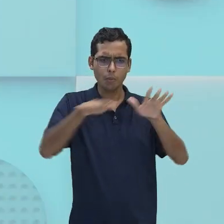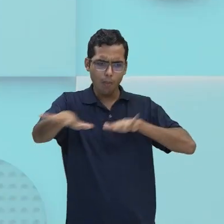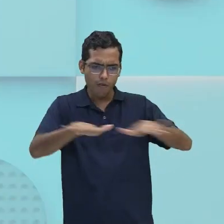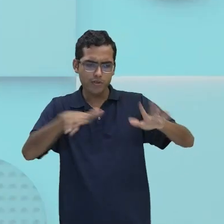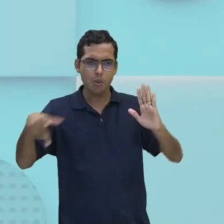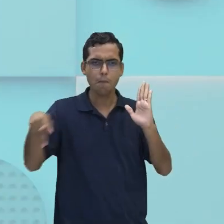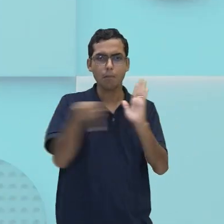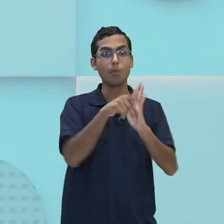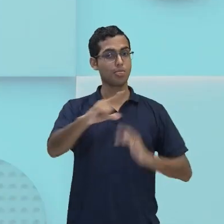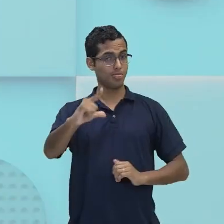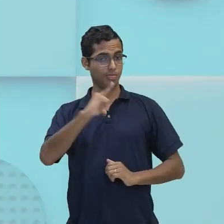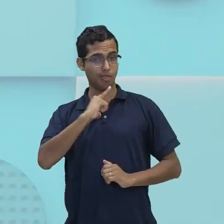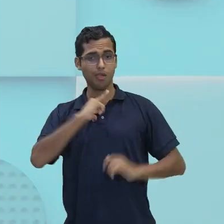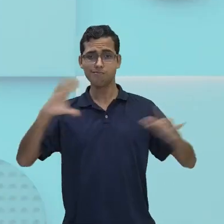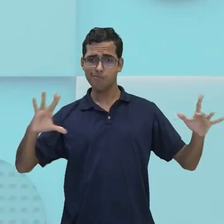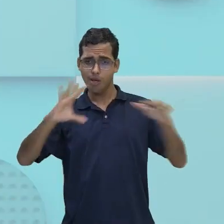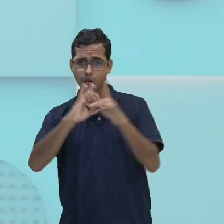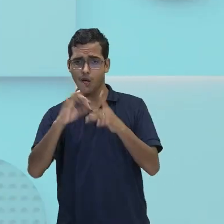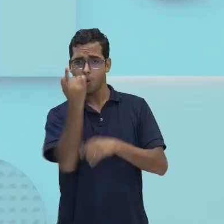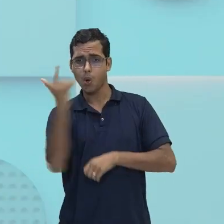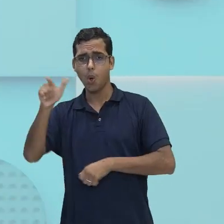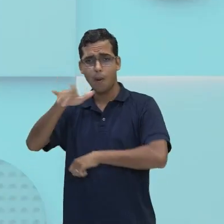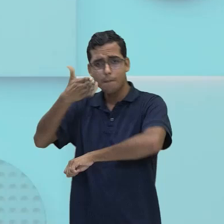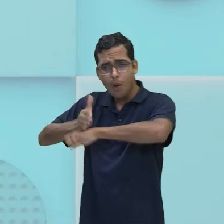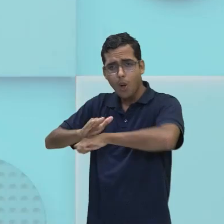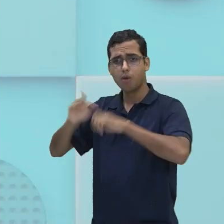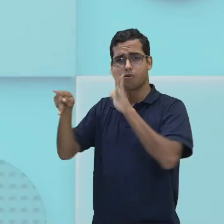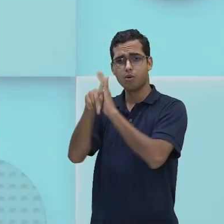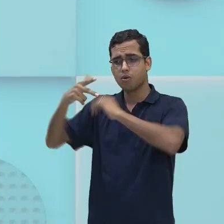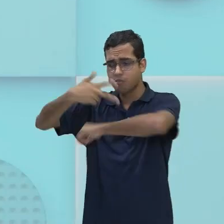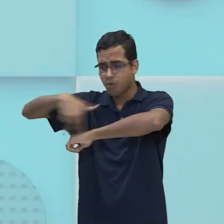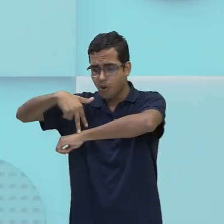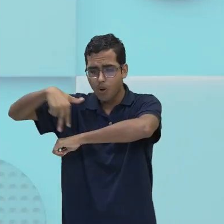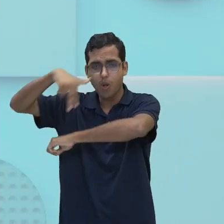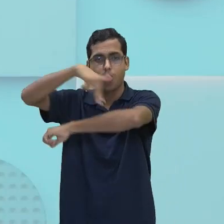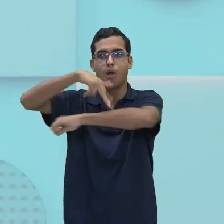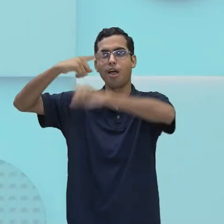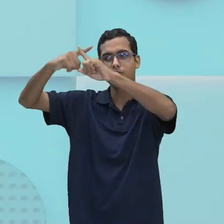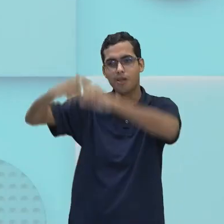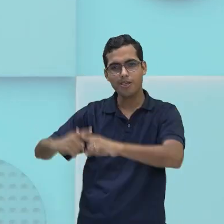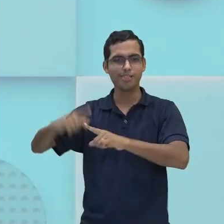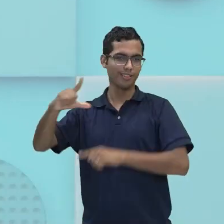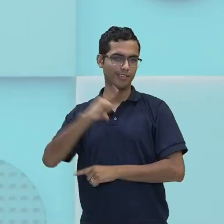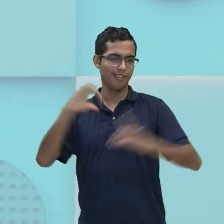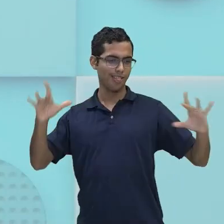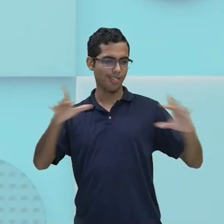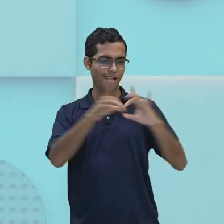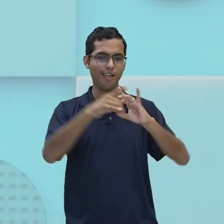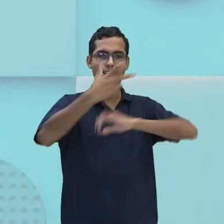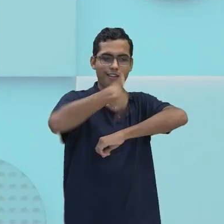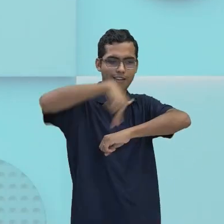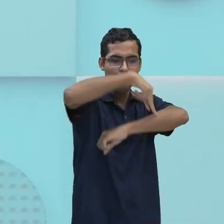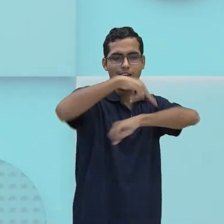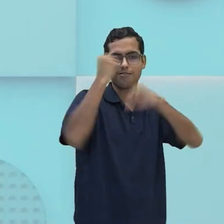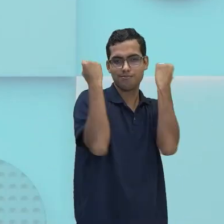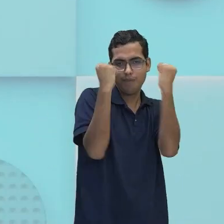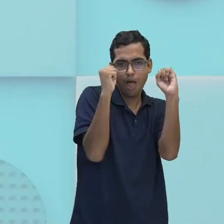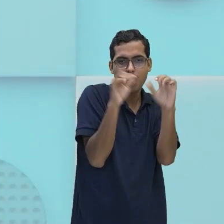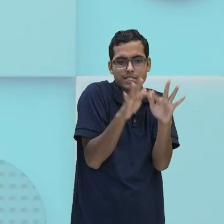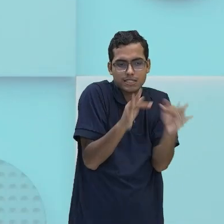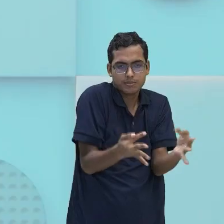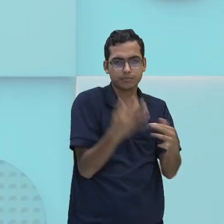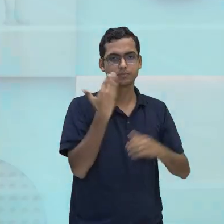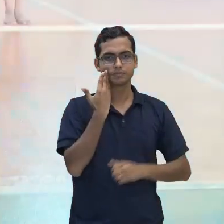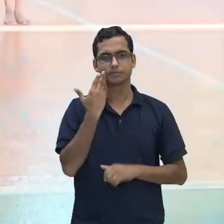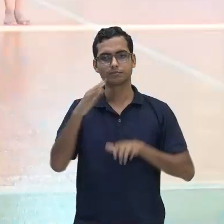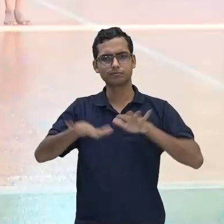estão ligados às outras práticas de ginástica competitiva, no caso, certo? Vamos relembrar que movimentos são